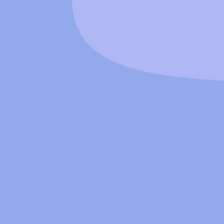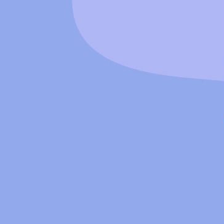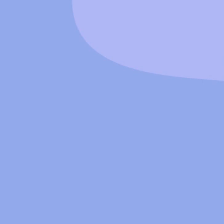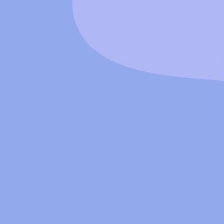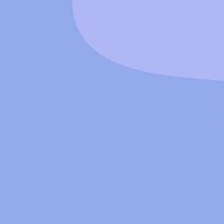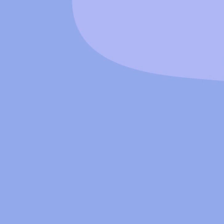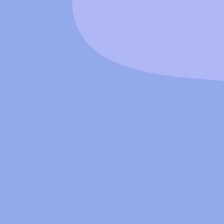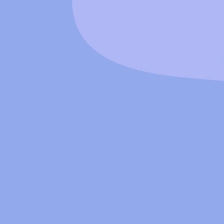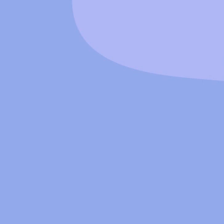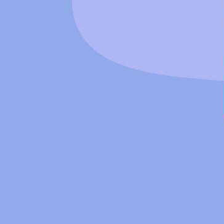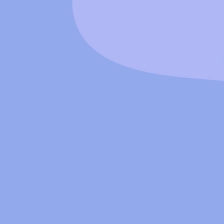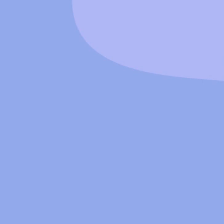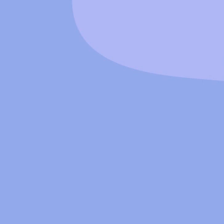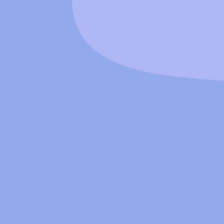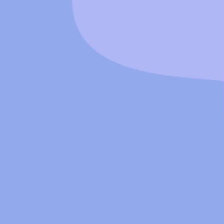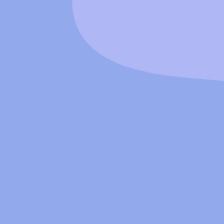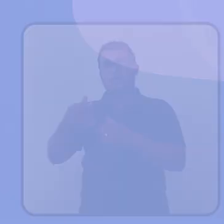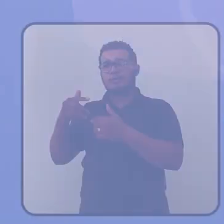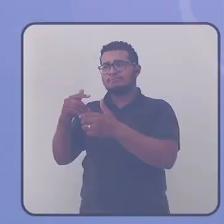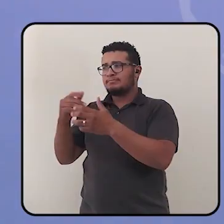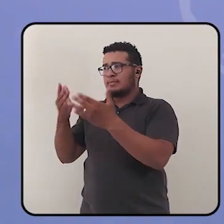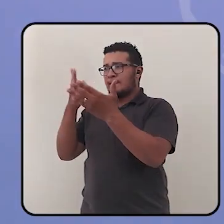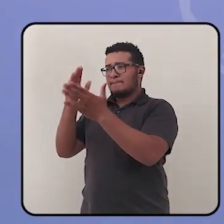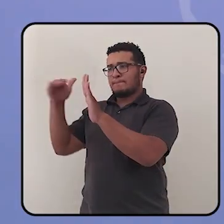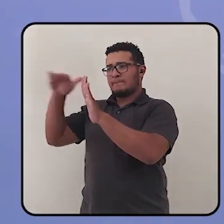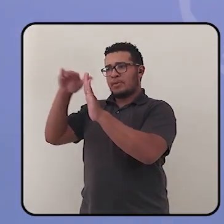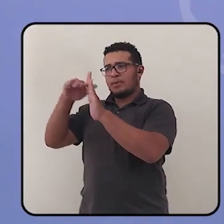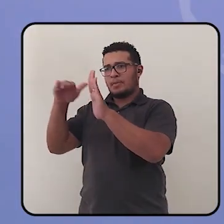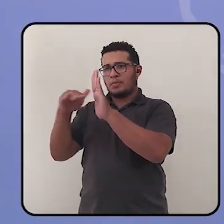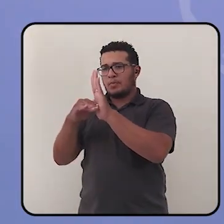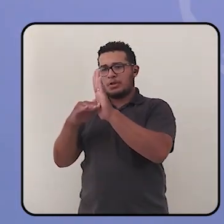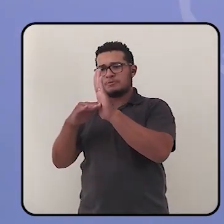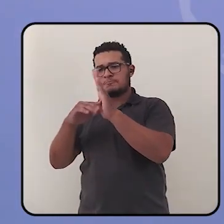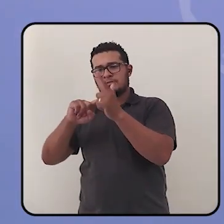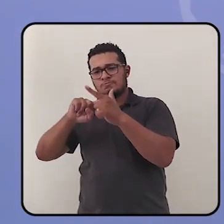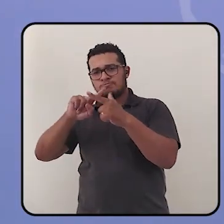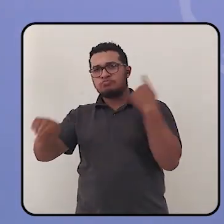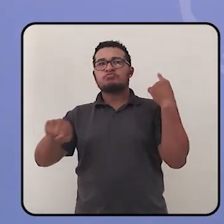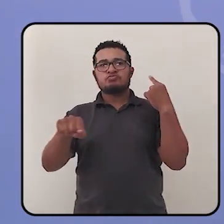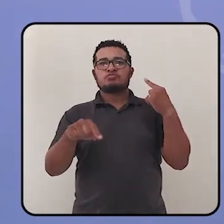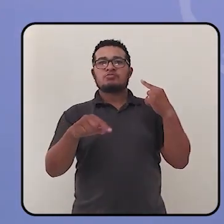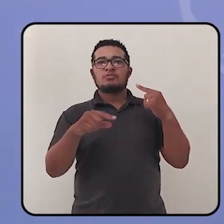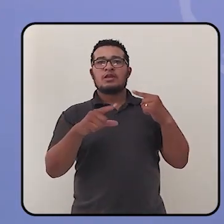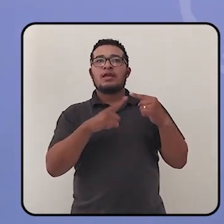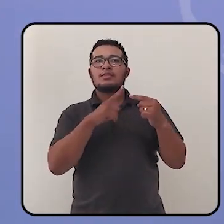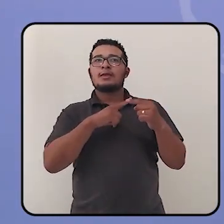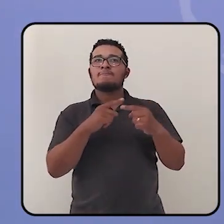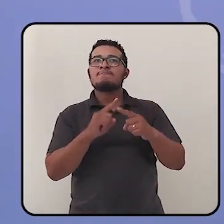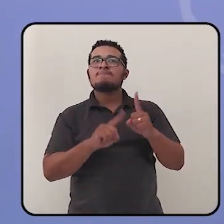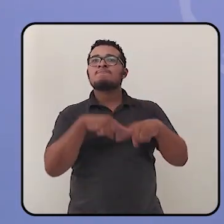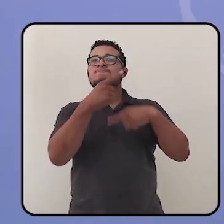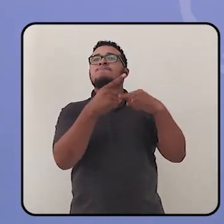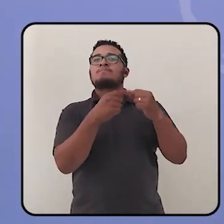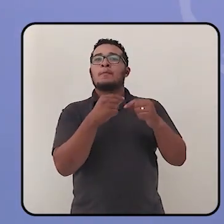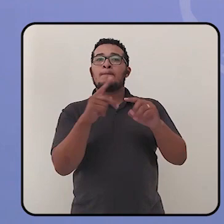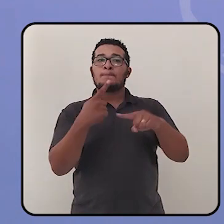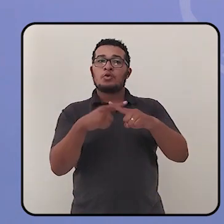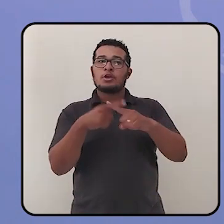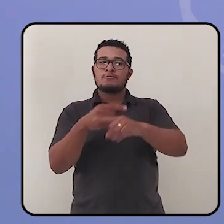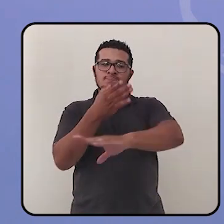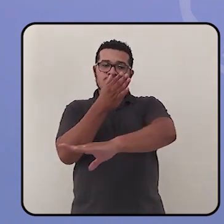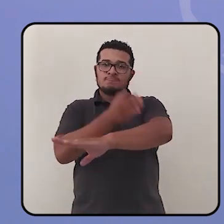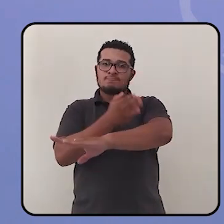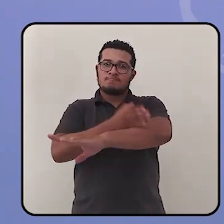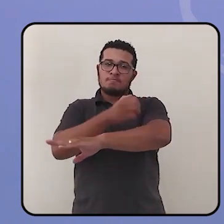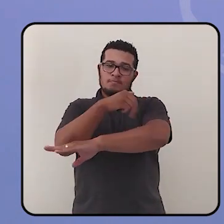eles quebram a mentalidade medieval eles tentam romper a arte daquele período posterior a eles o período medieval que